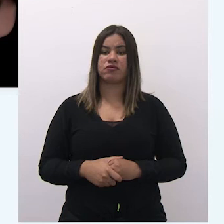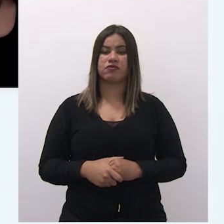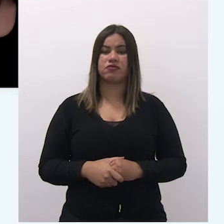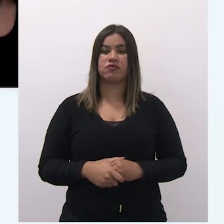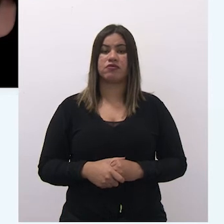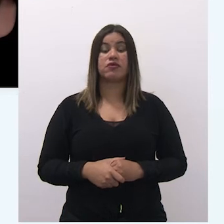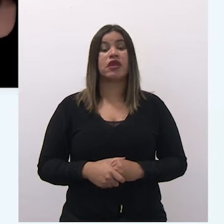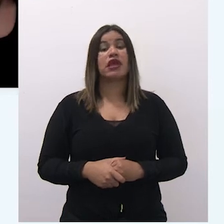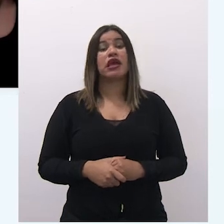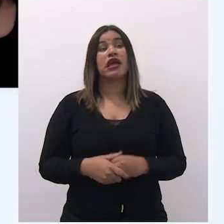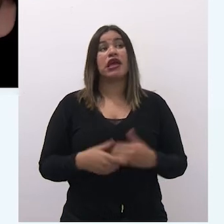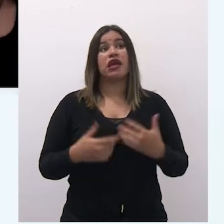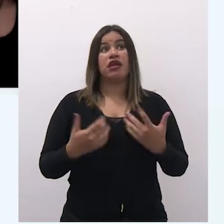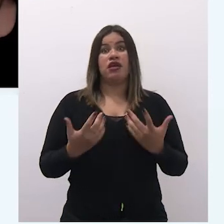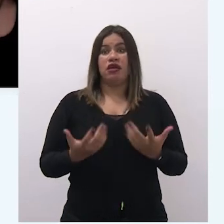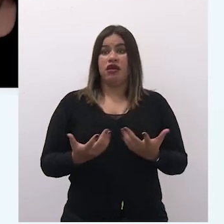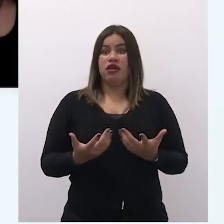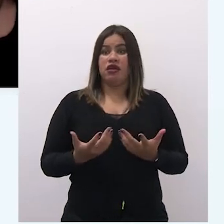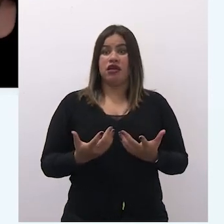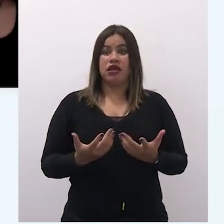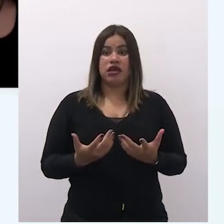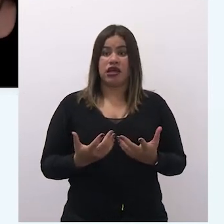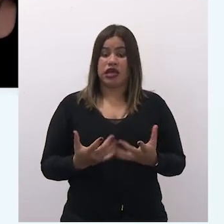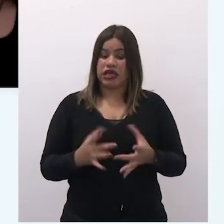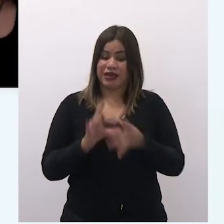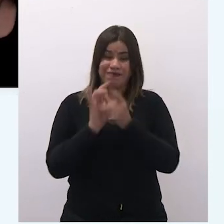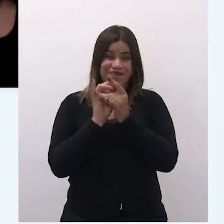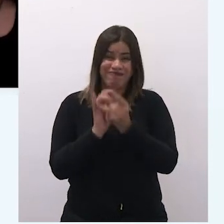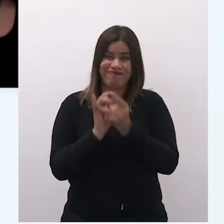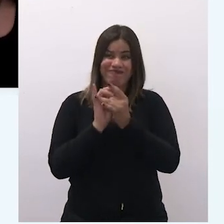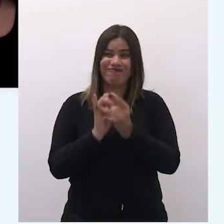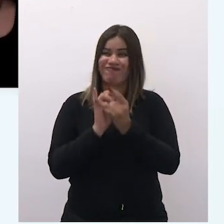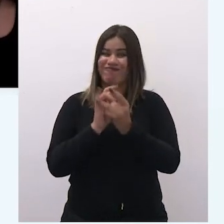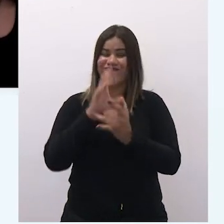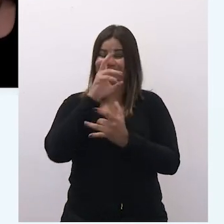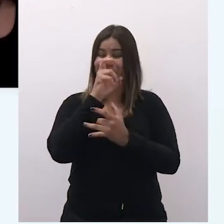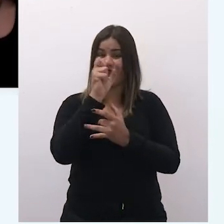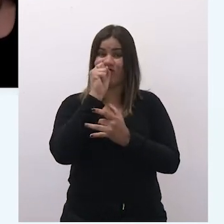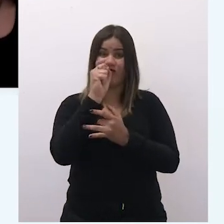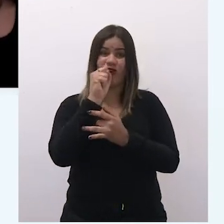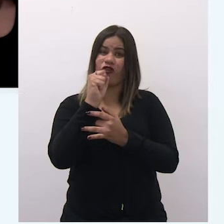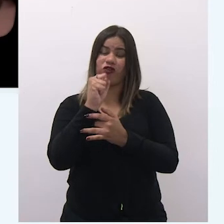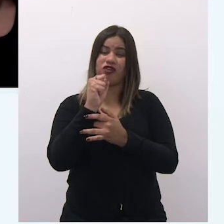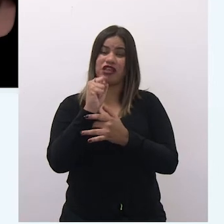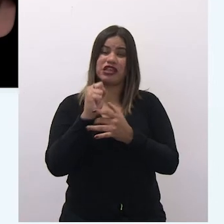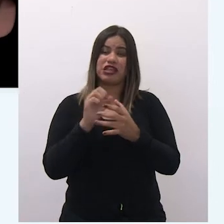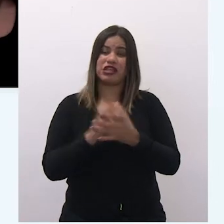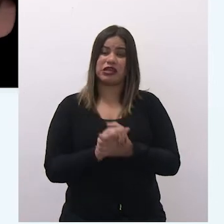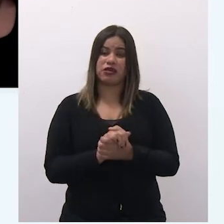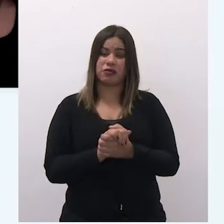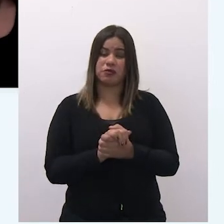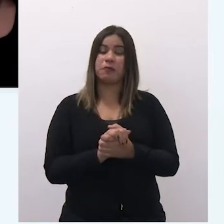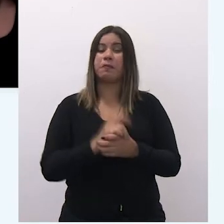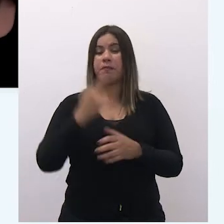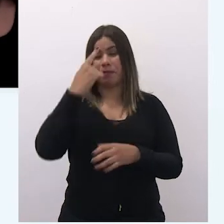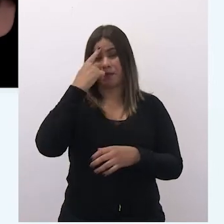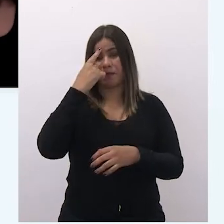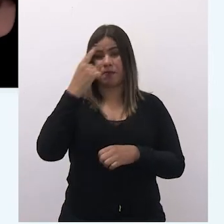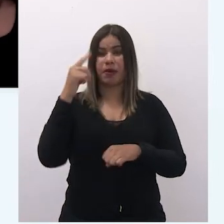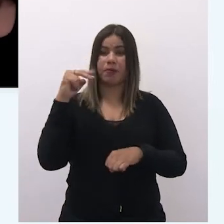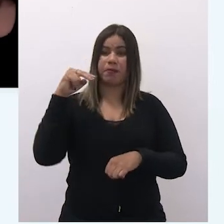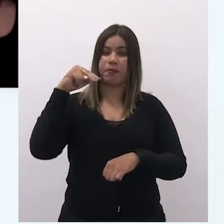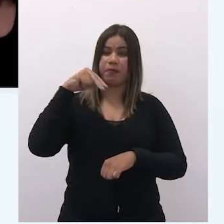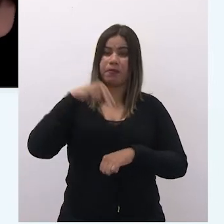Não dá nem para a gente, ele está tão imbricado, né, uma coisa na outra, porque esse